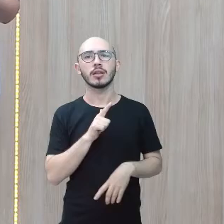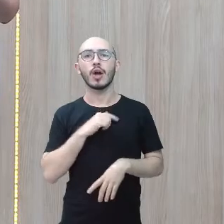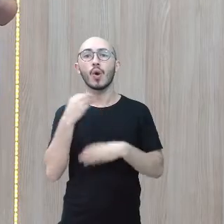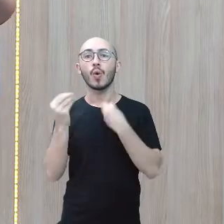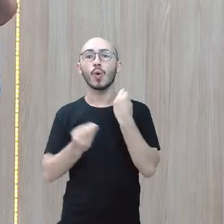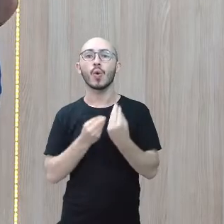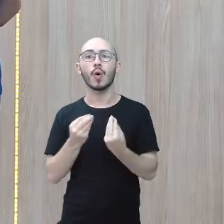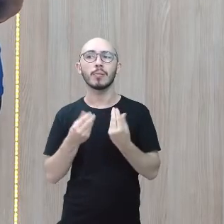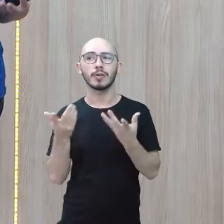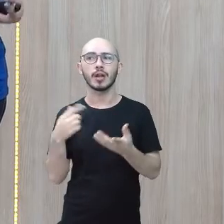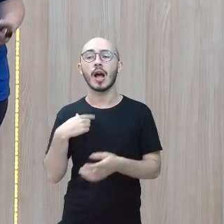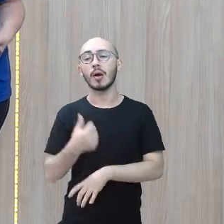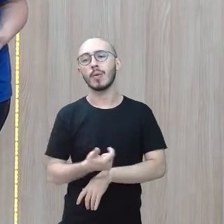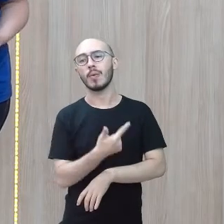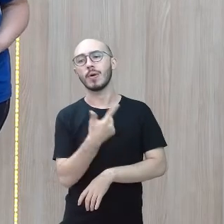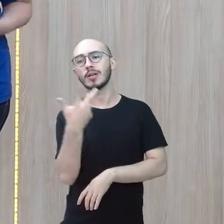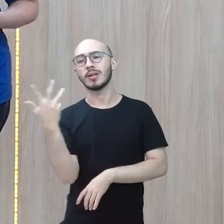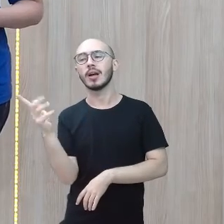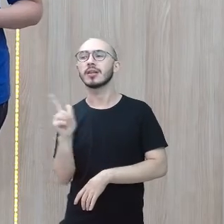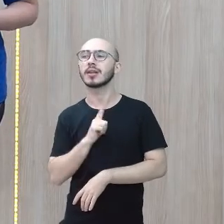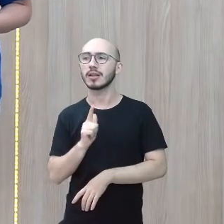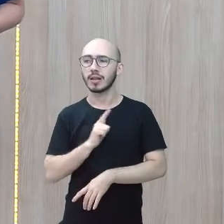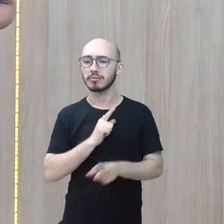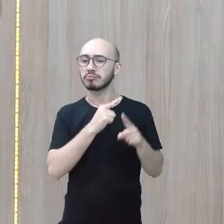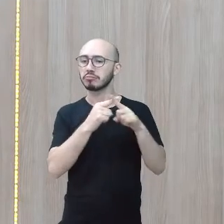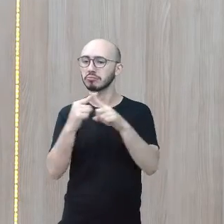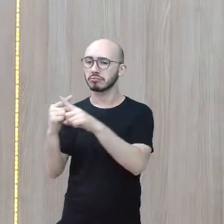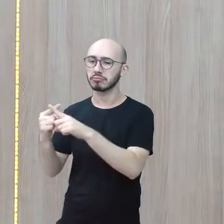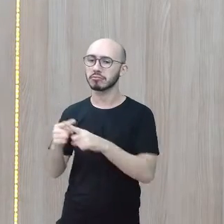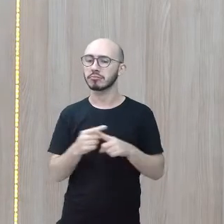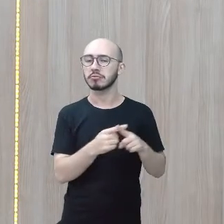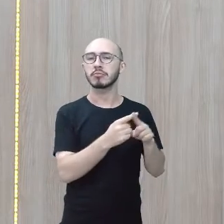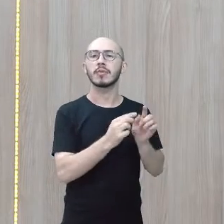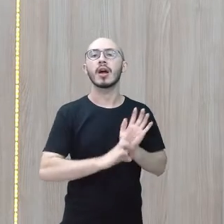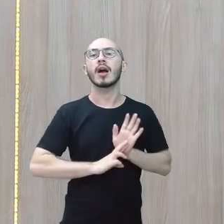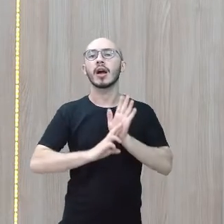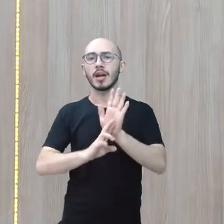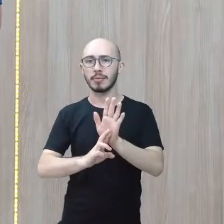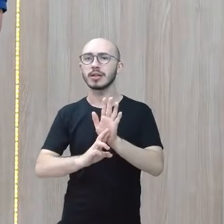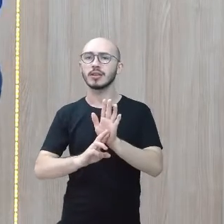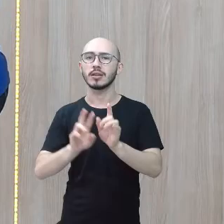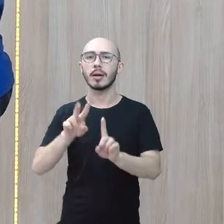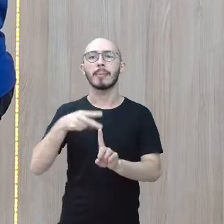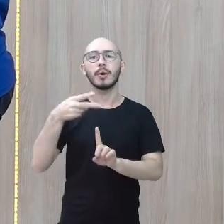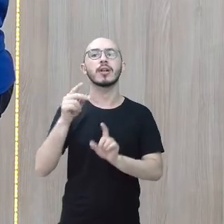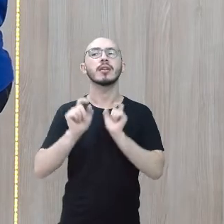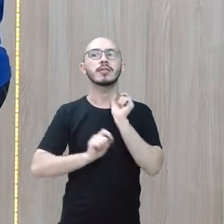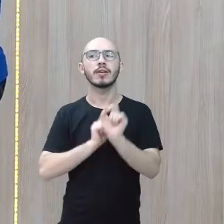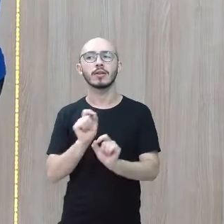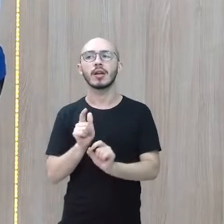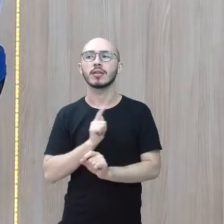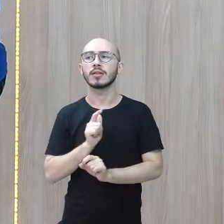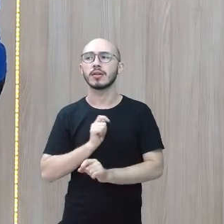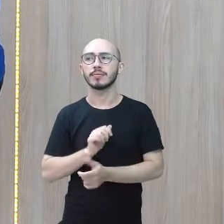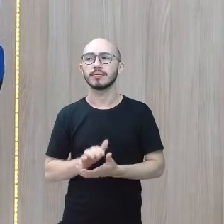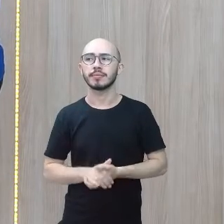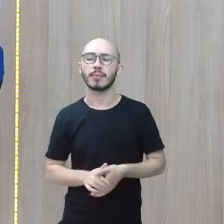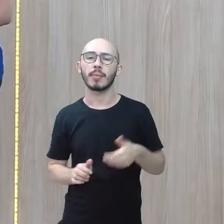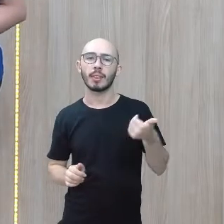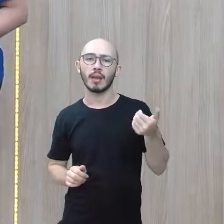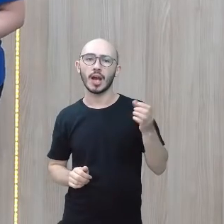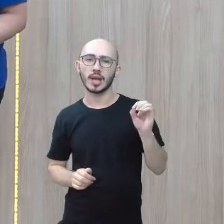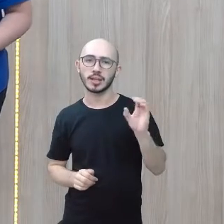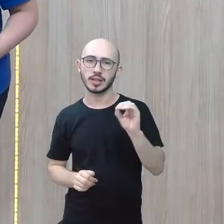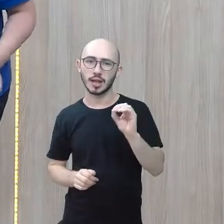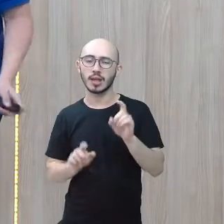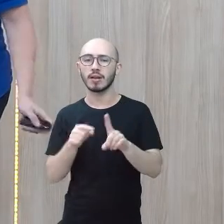de quantidade de fatores que representa essa potência, vai ser aí, no caso, 100 vezes a